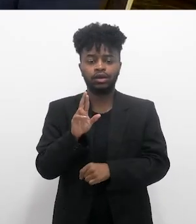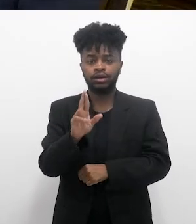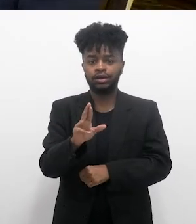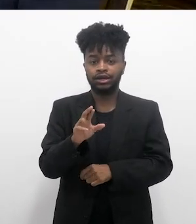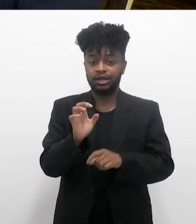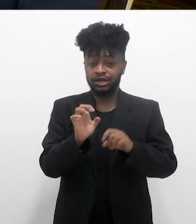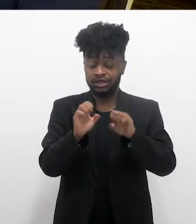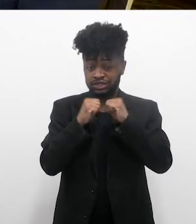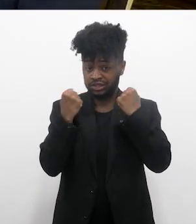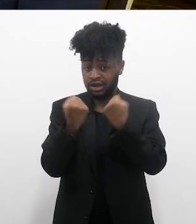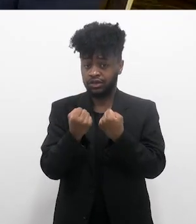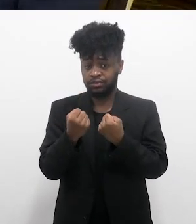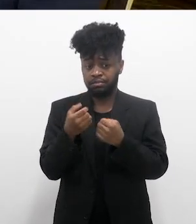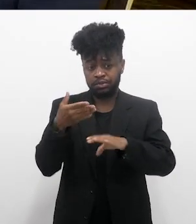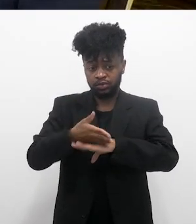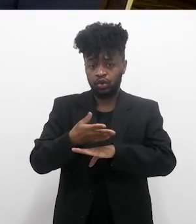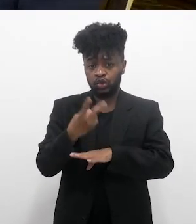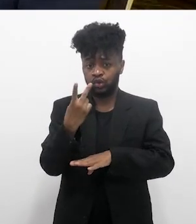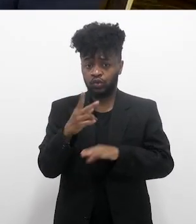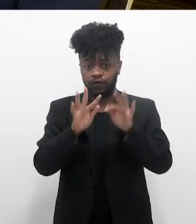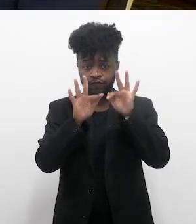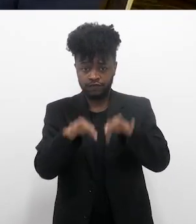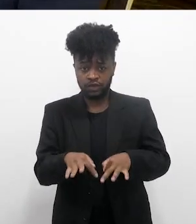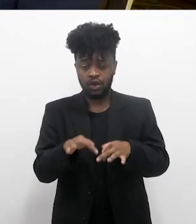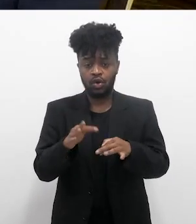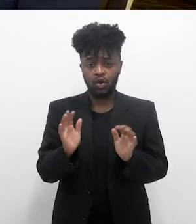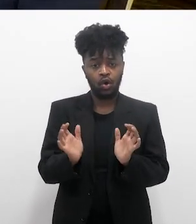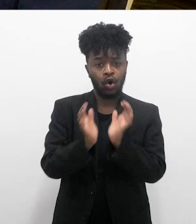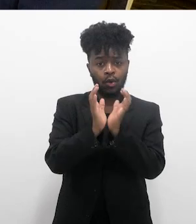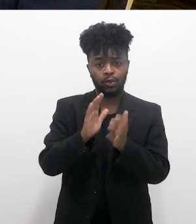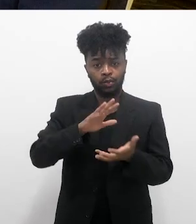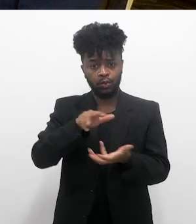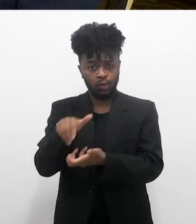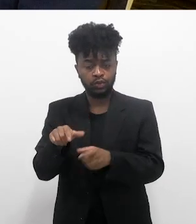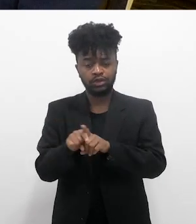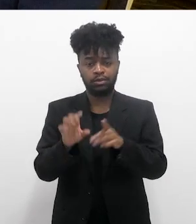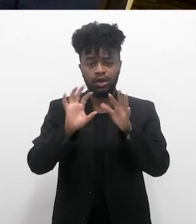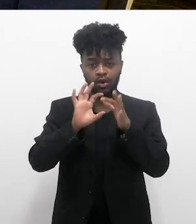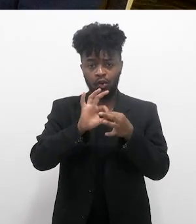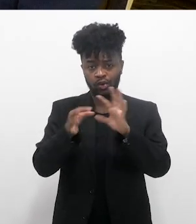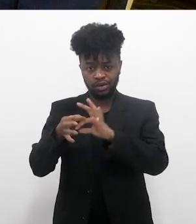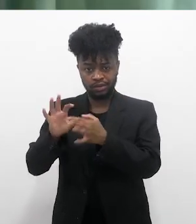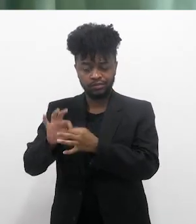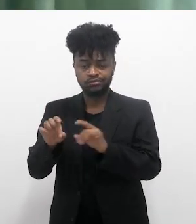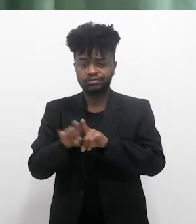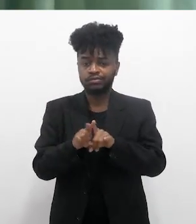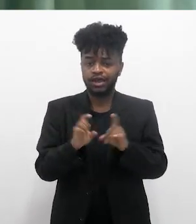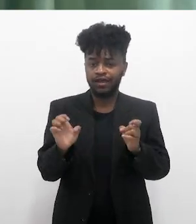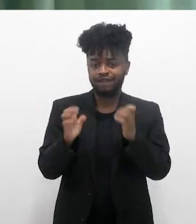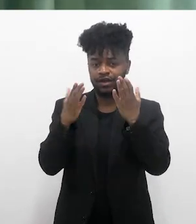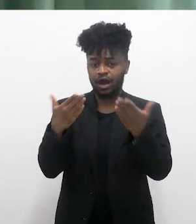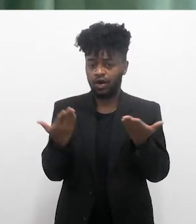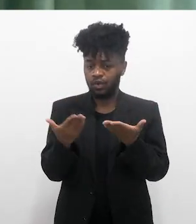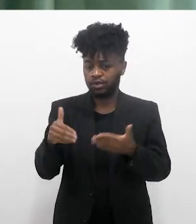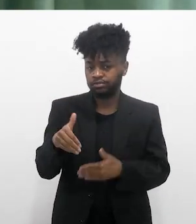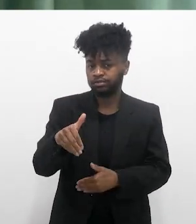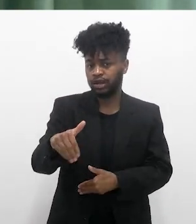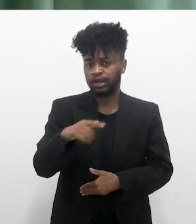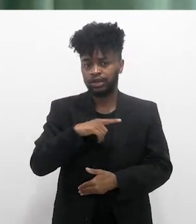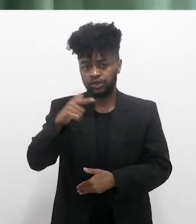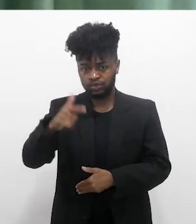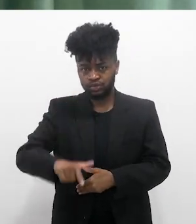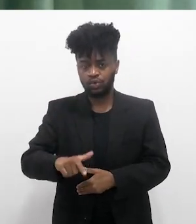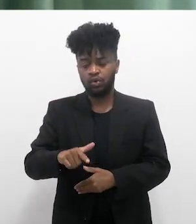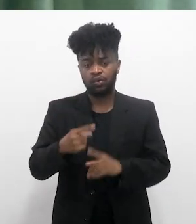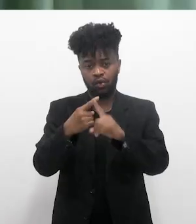2 finais de Copa do Mundo, final de Olimpíada, enfim, eventos muito. Agora tem mais uma Copa do